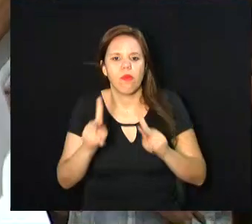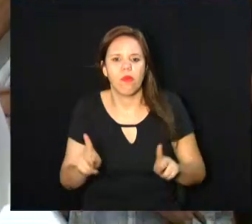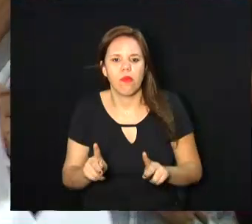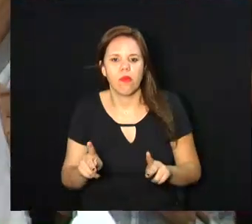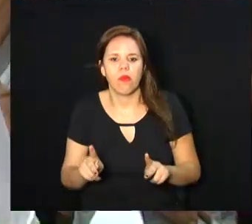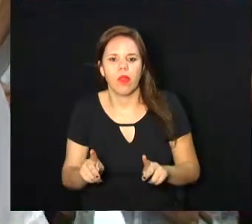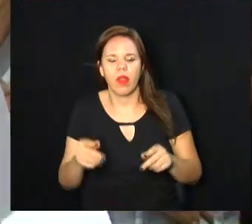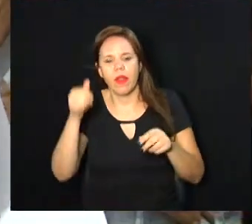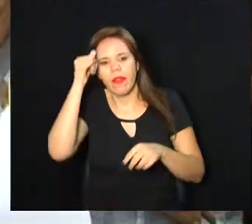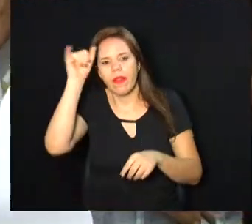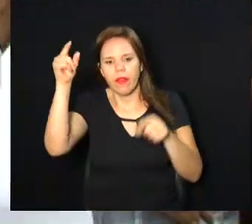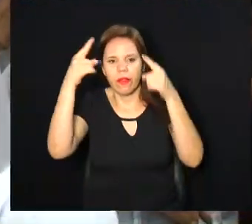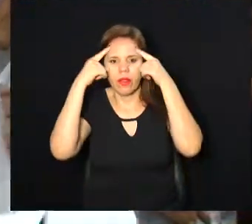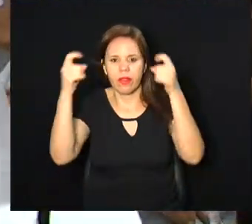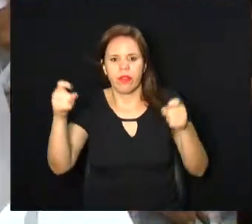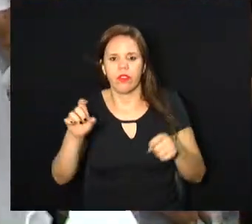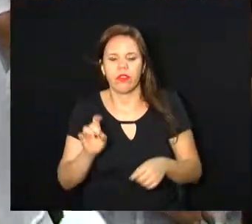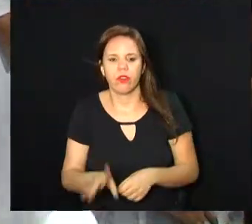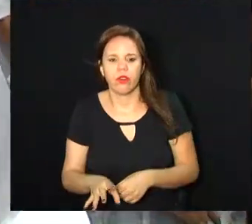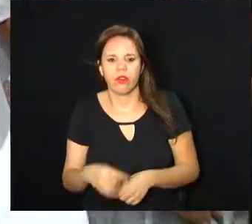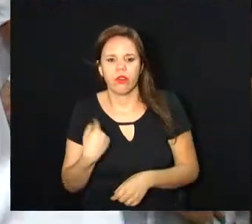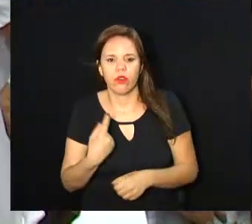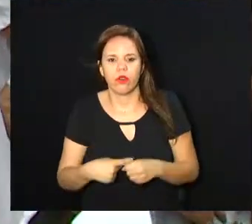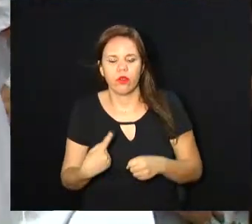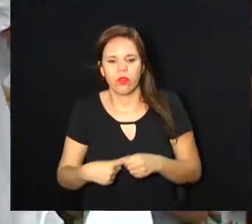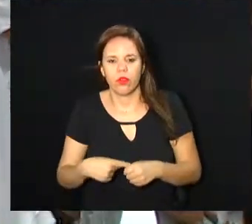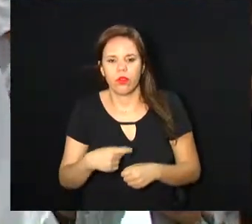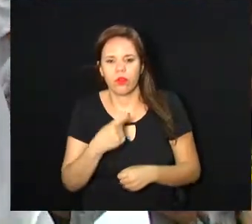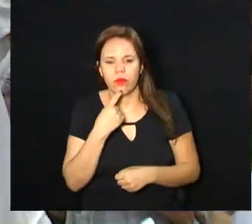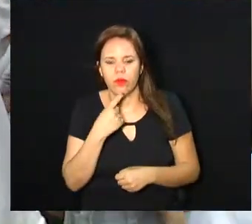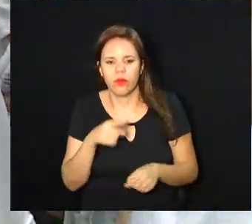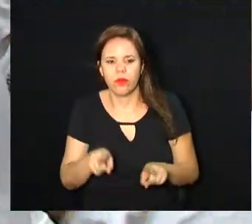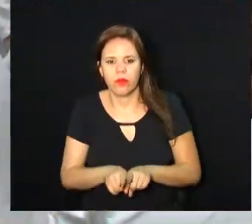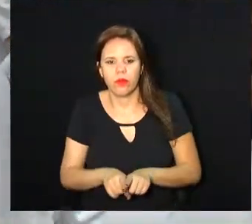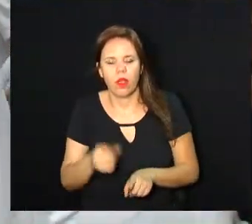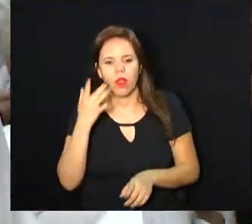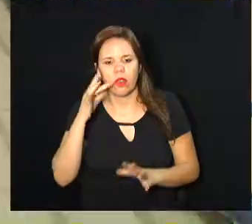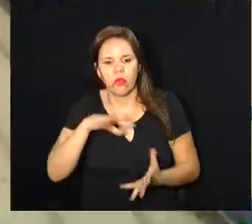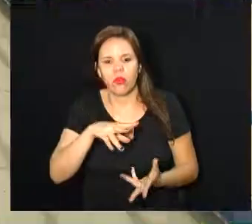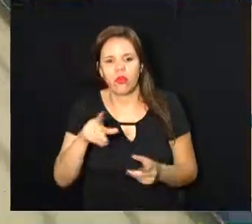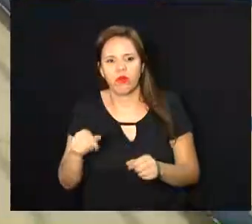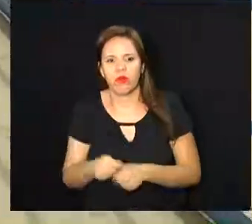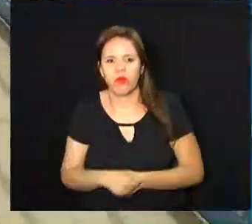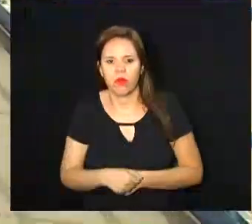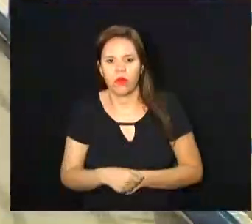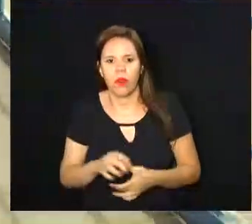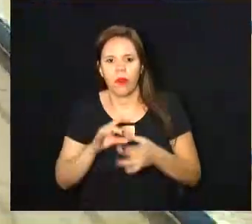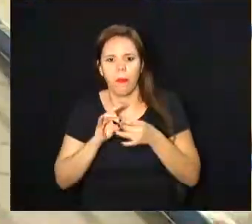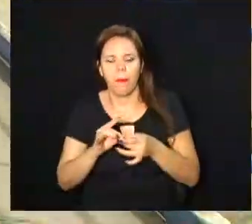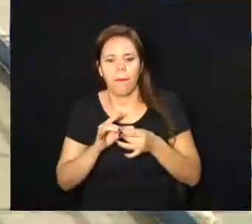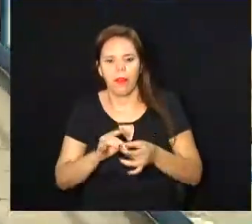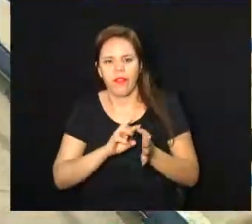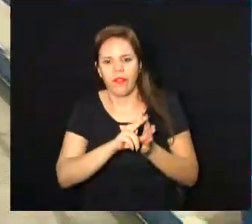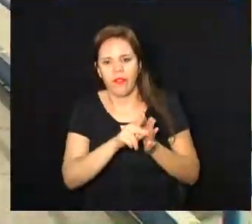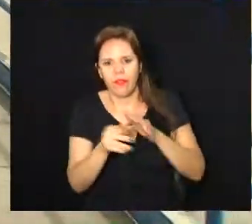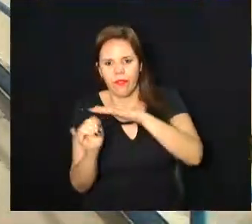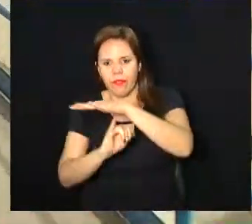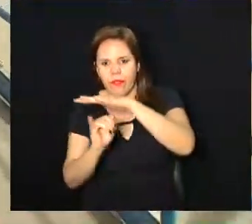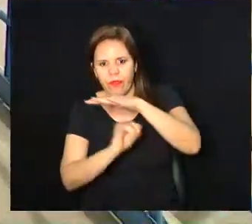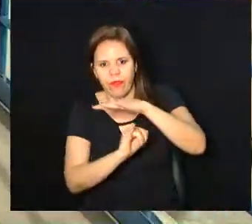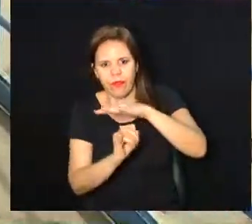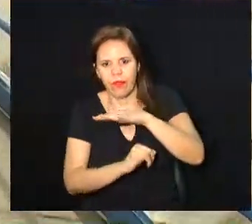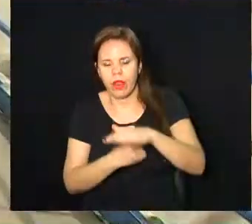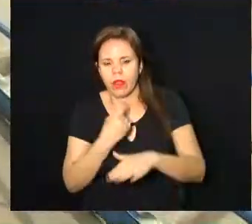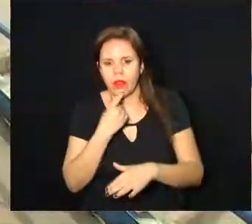não violência, não somente no nosso município de Campinas, mas acho que no mundo inteiro. Em parceria com várias entidades,